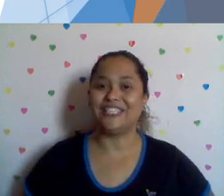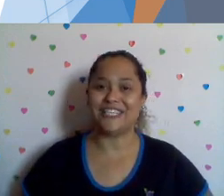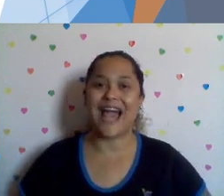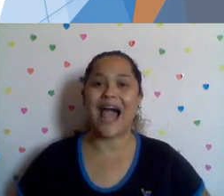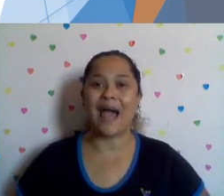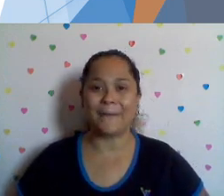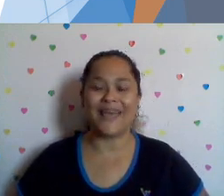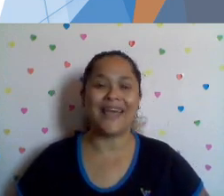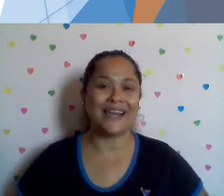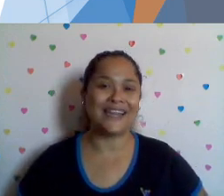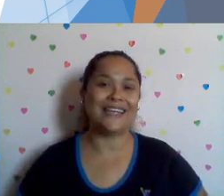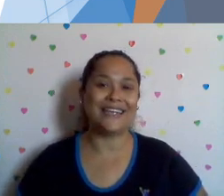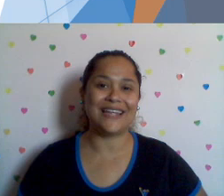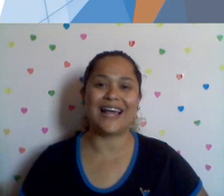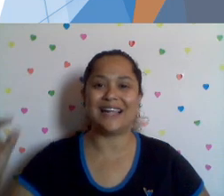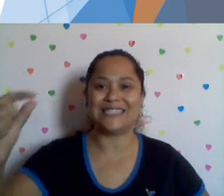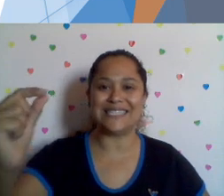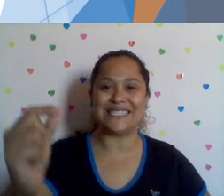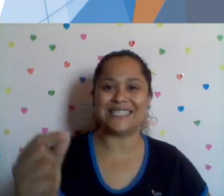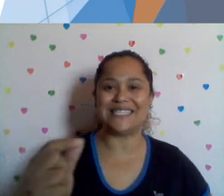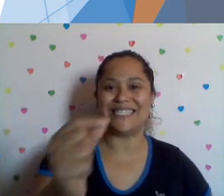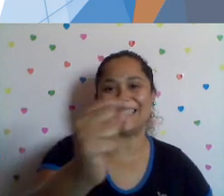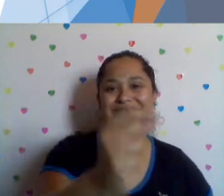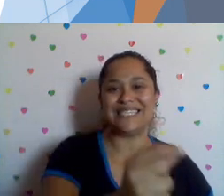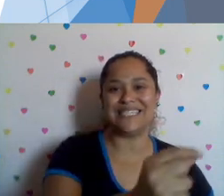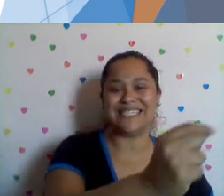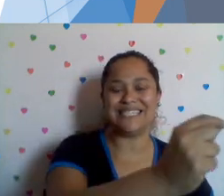A de abelhinha.